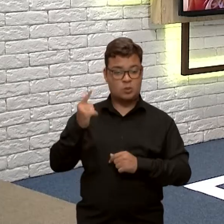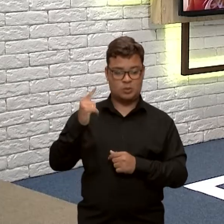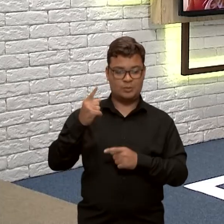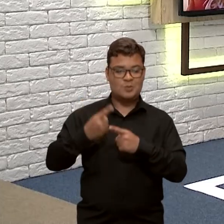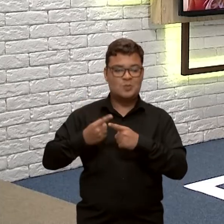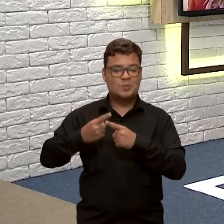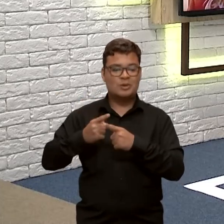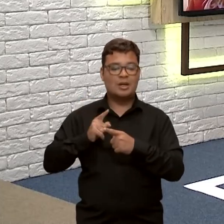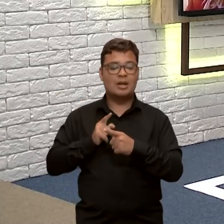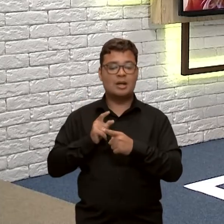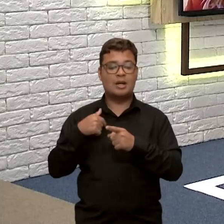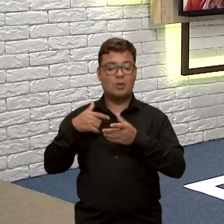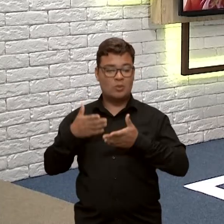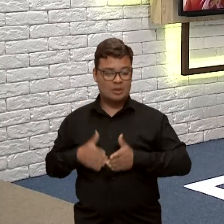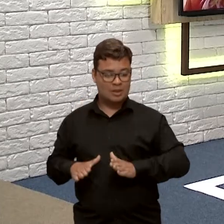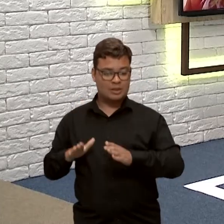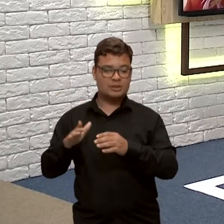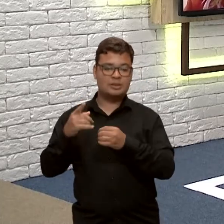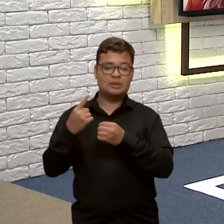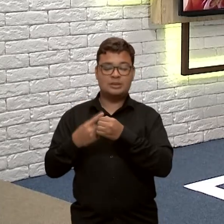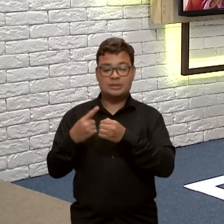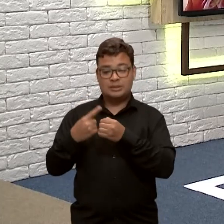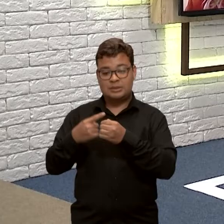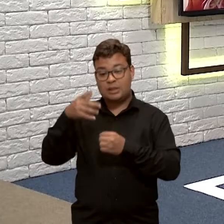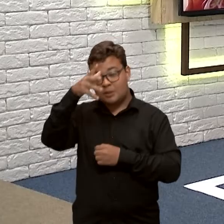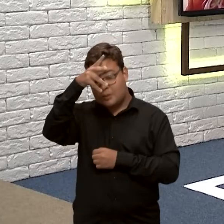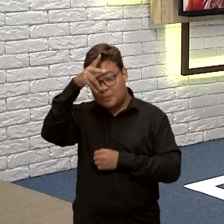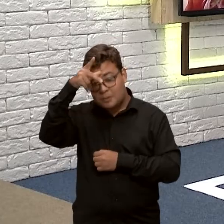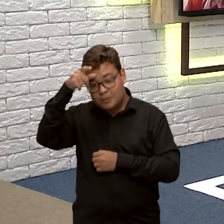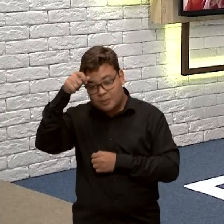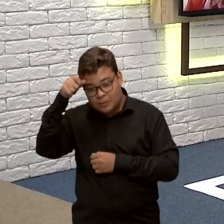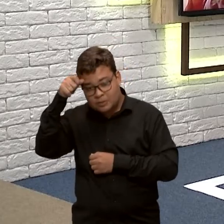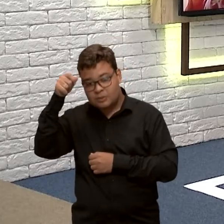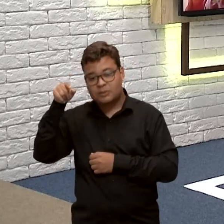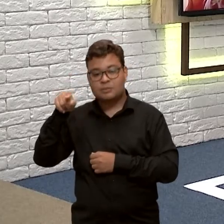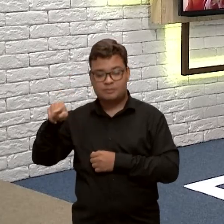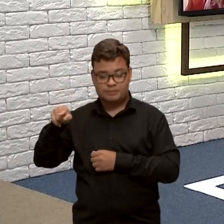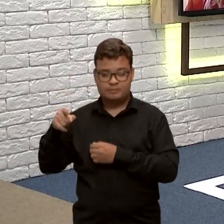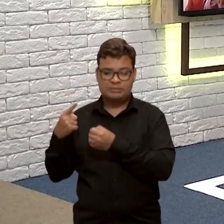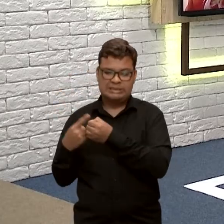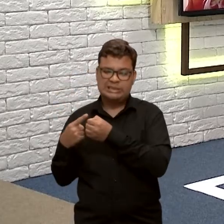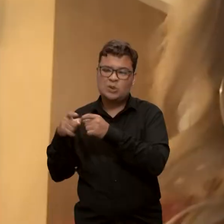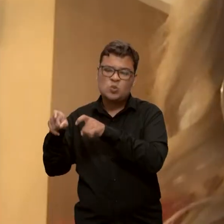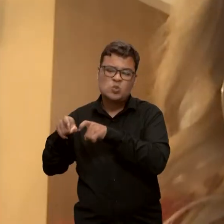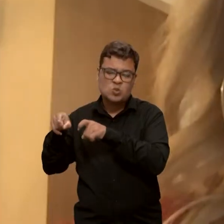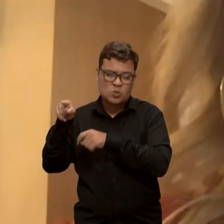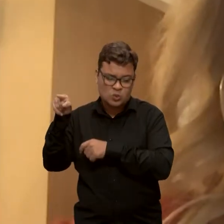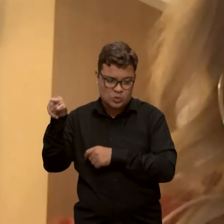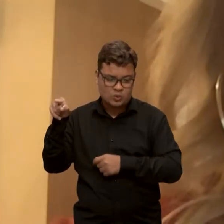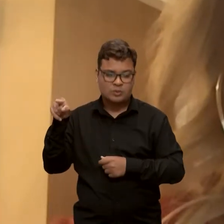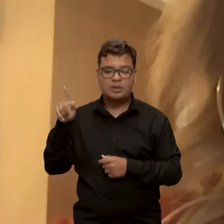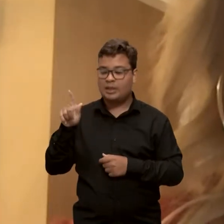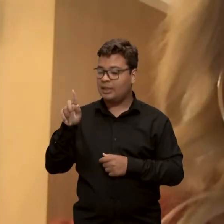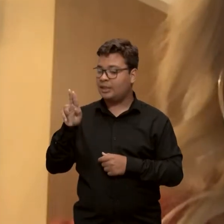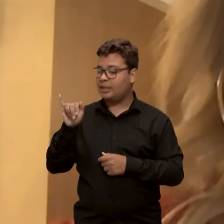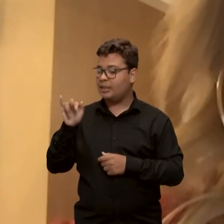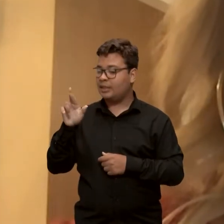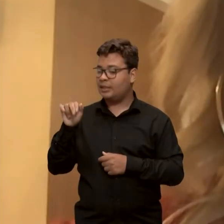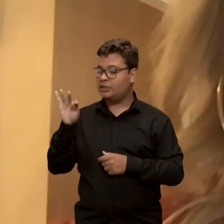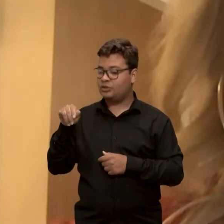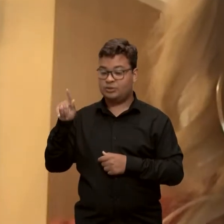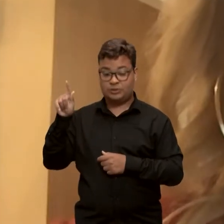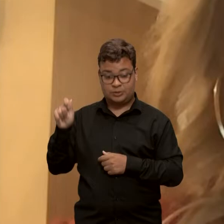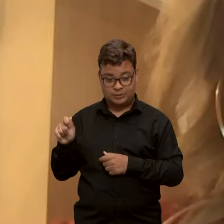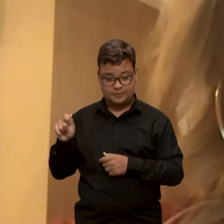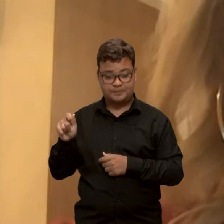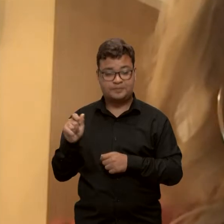cidade do interior de Mato Grosso, de Guiratinga, minha terra natal é Paraguai, mas eu morava em Guiratinga. E em